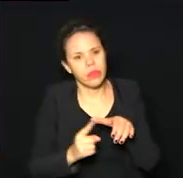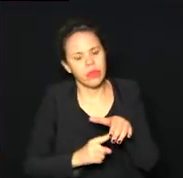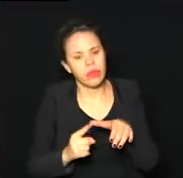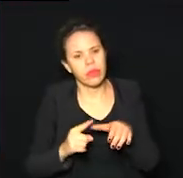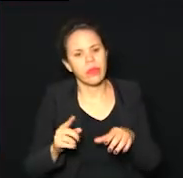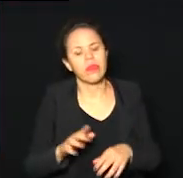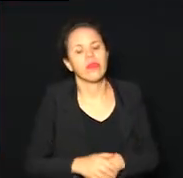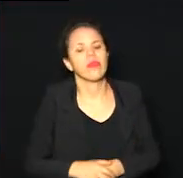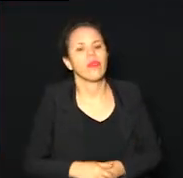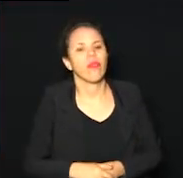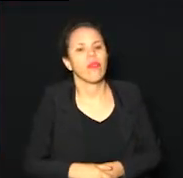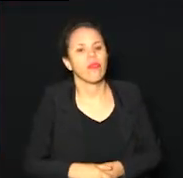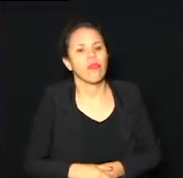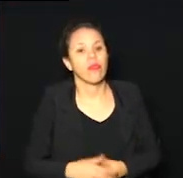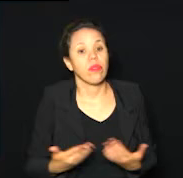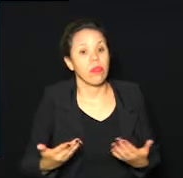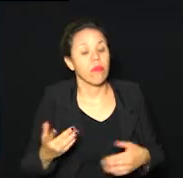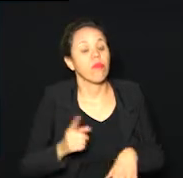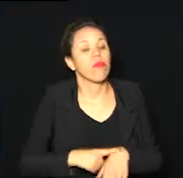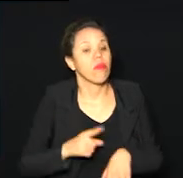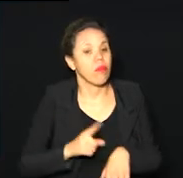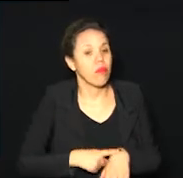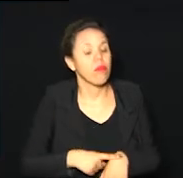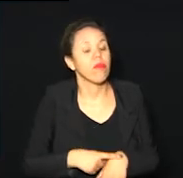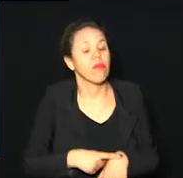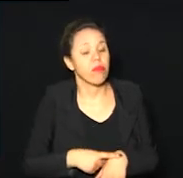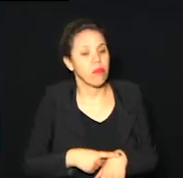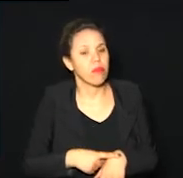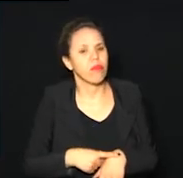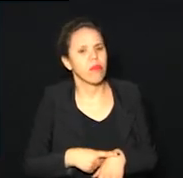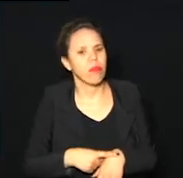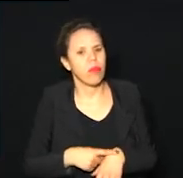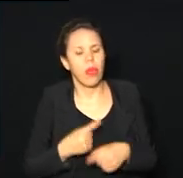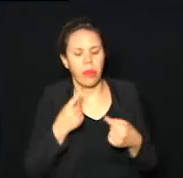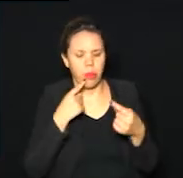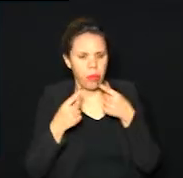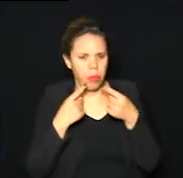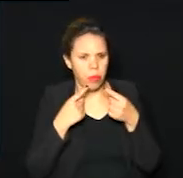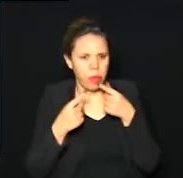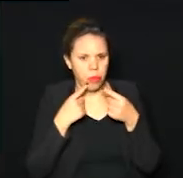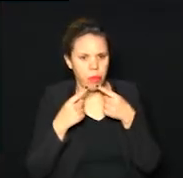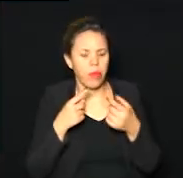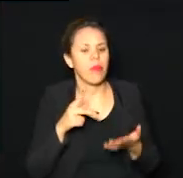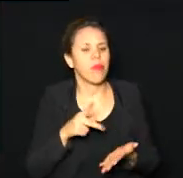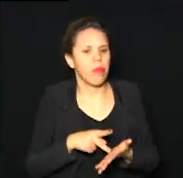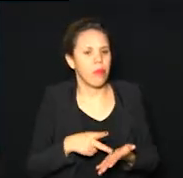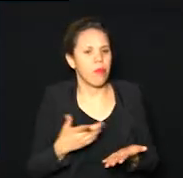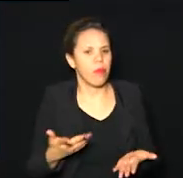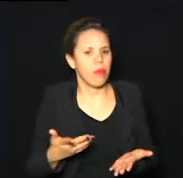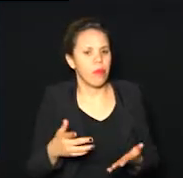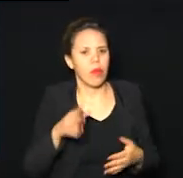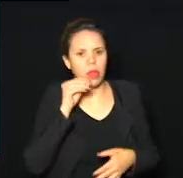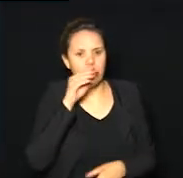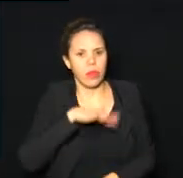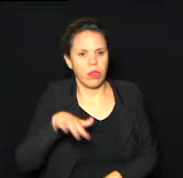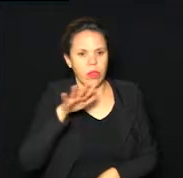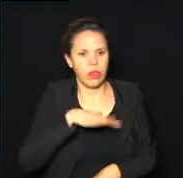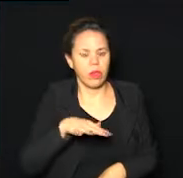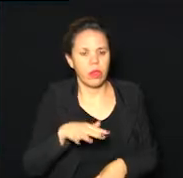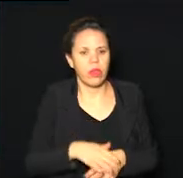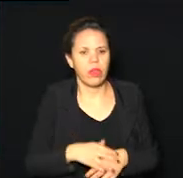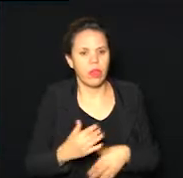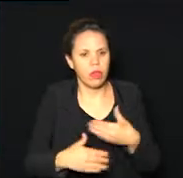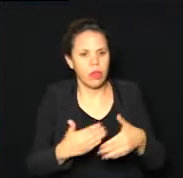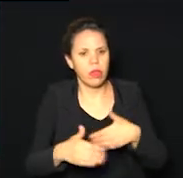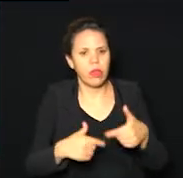mais do que isso, nesse momento é o momento de dialogarmos, de fato, com os trabalhadores que estão na ponta do